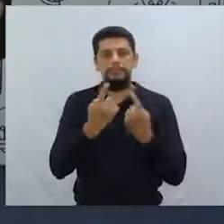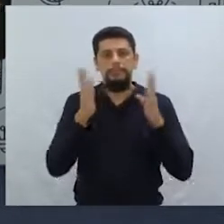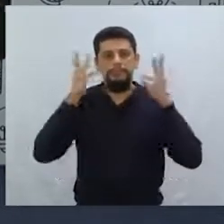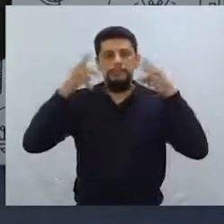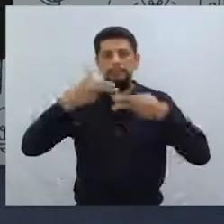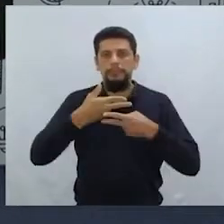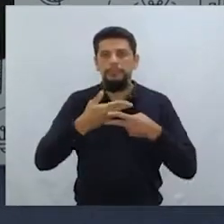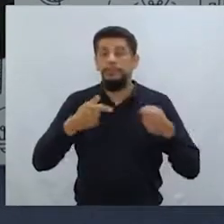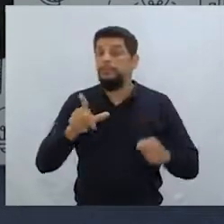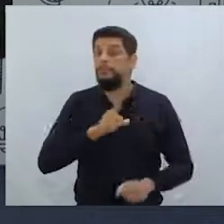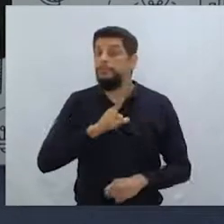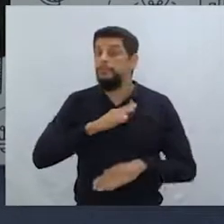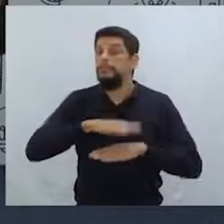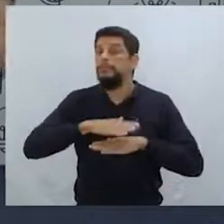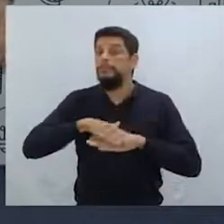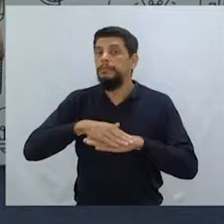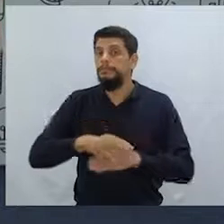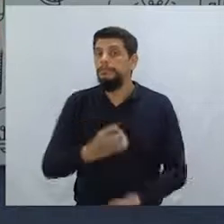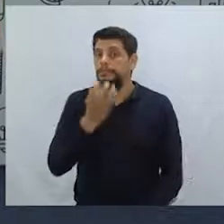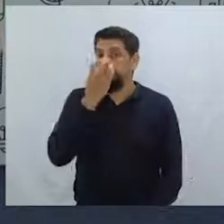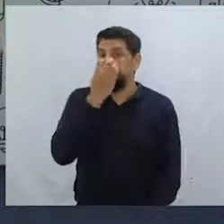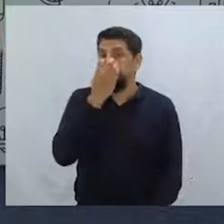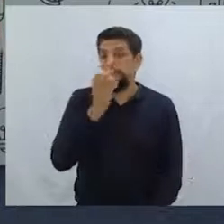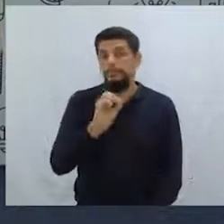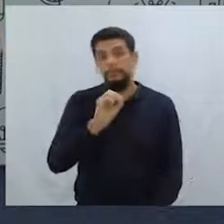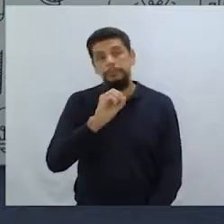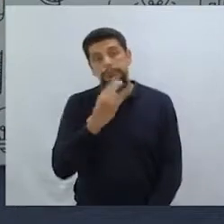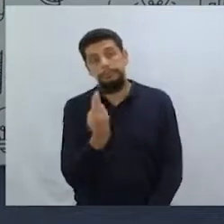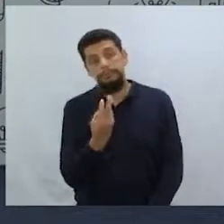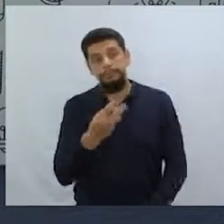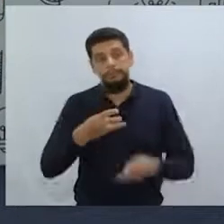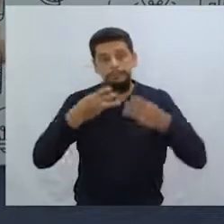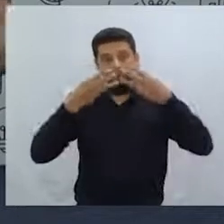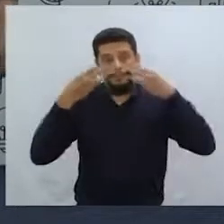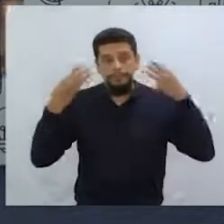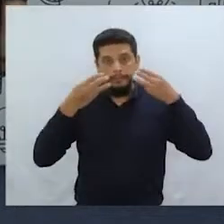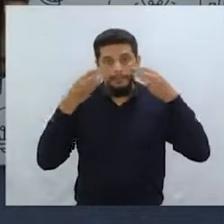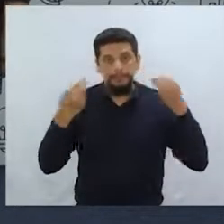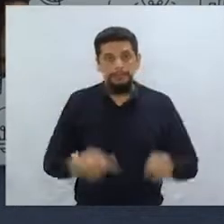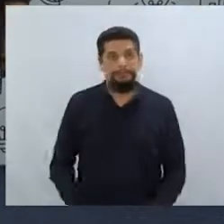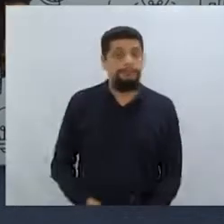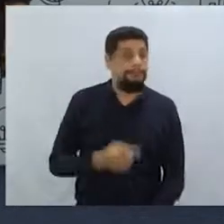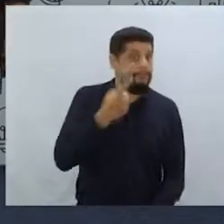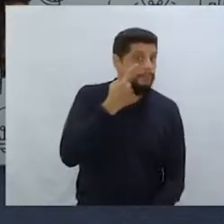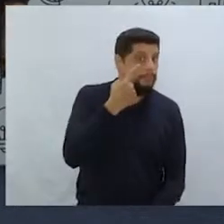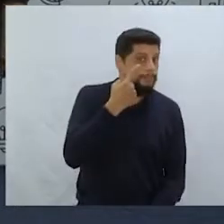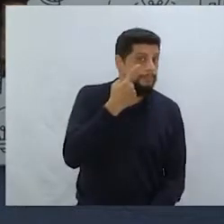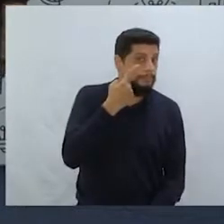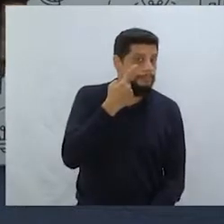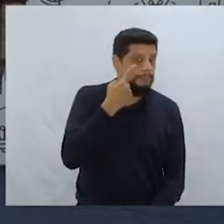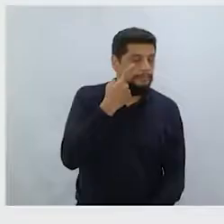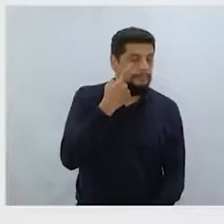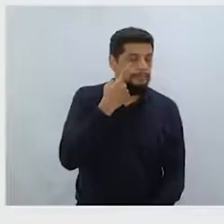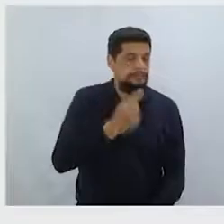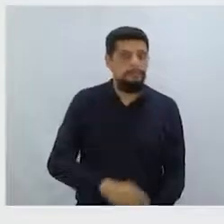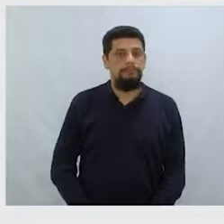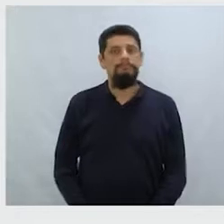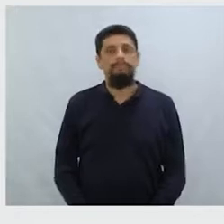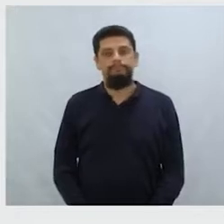Qual animal apareceu mais vezes? O cachorro ou o gato? Vejam na tela de